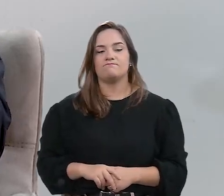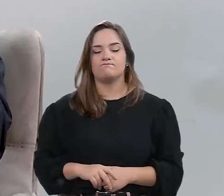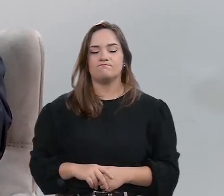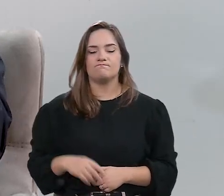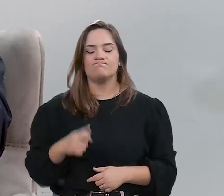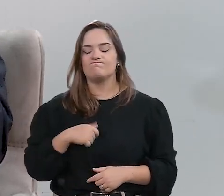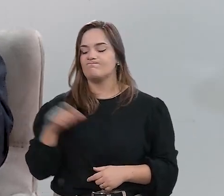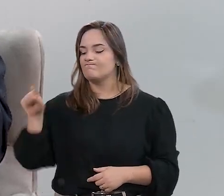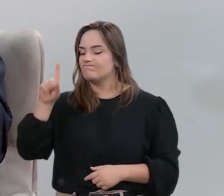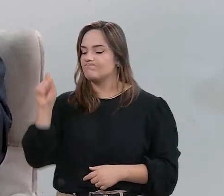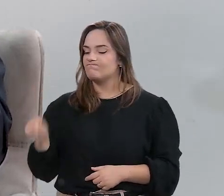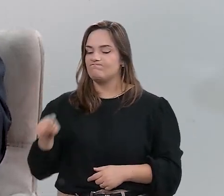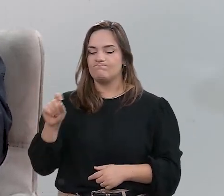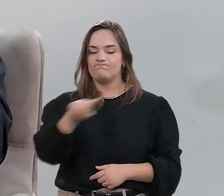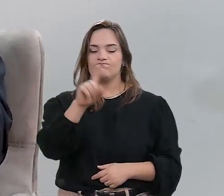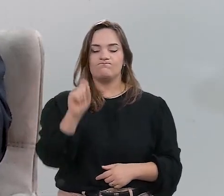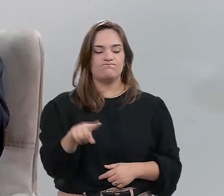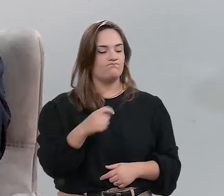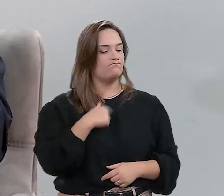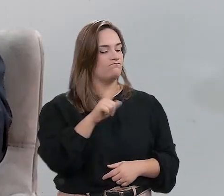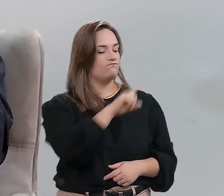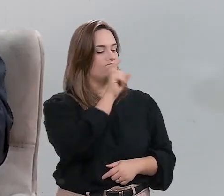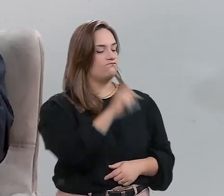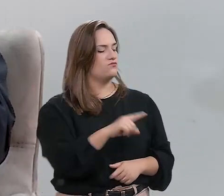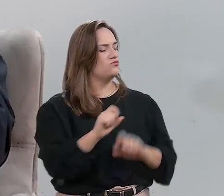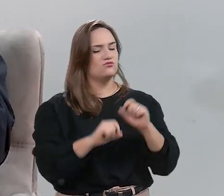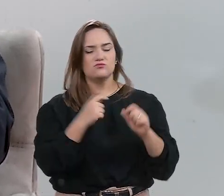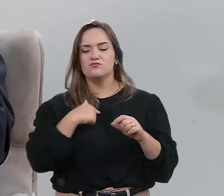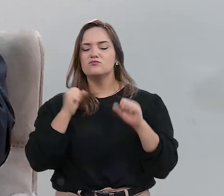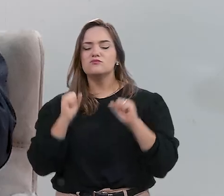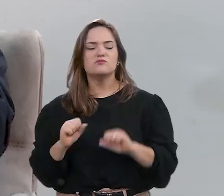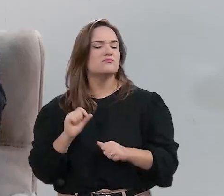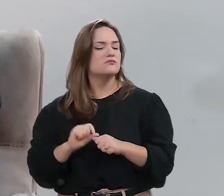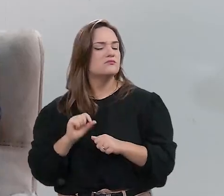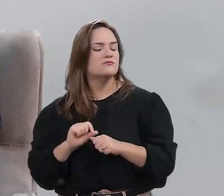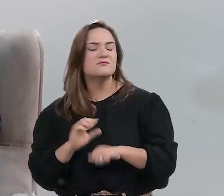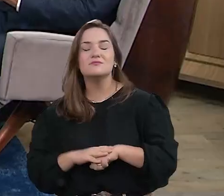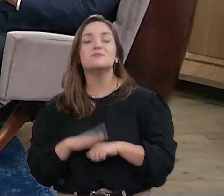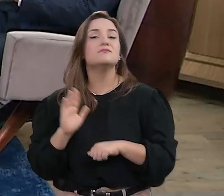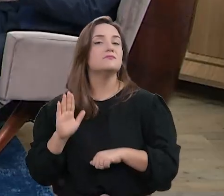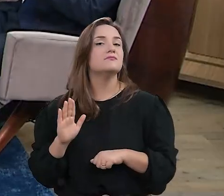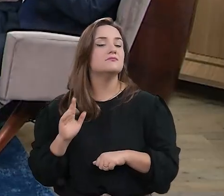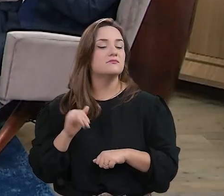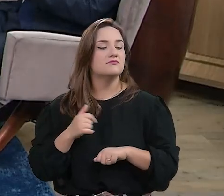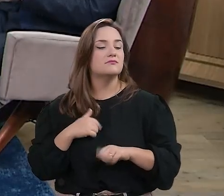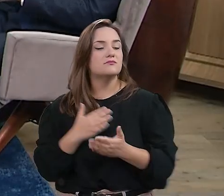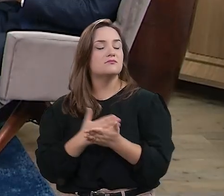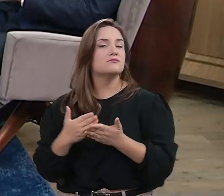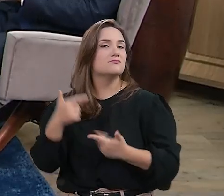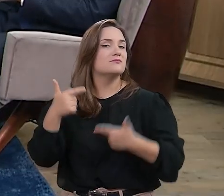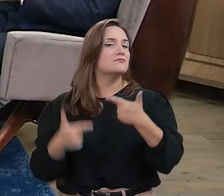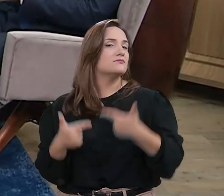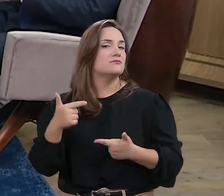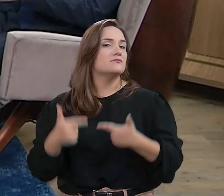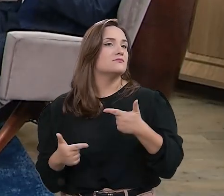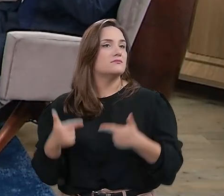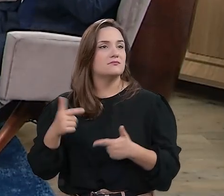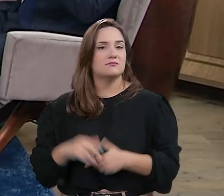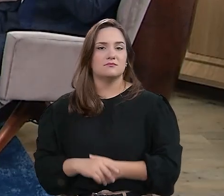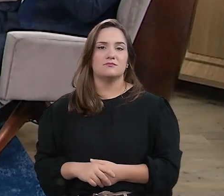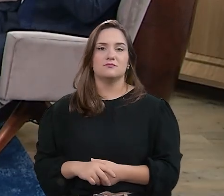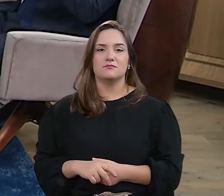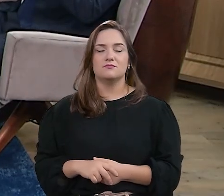a me questionar, poxa vida, eu posso fazer algo mais se eu entrar na política,